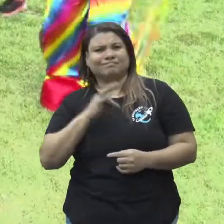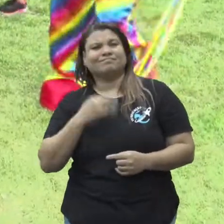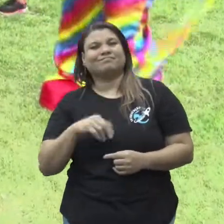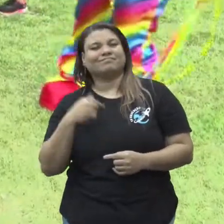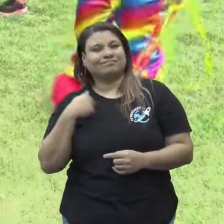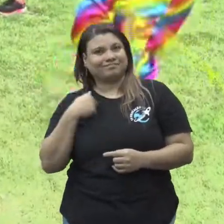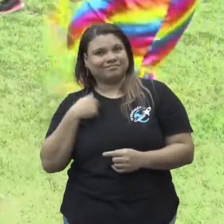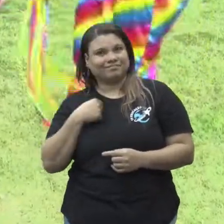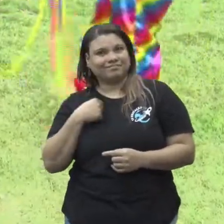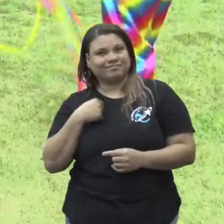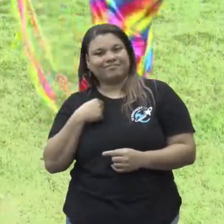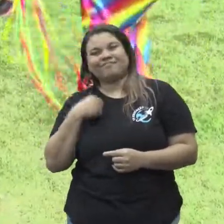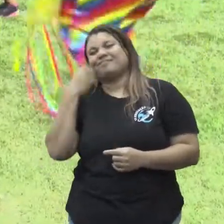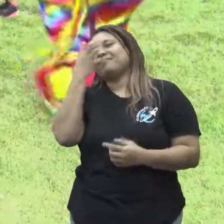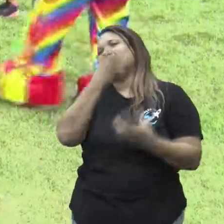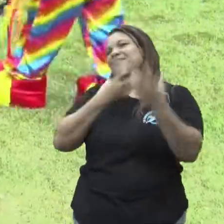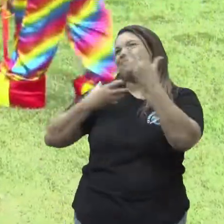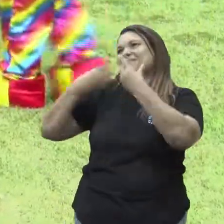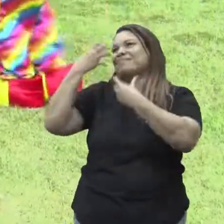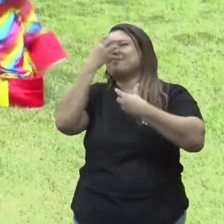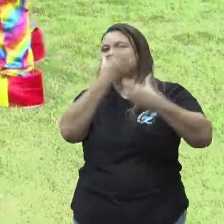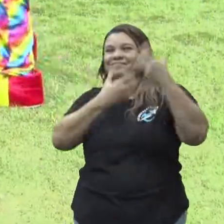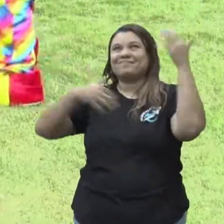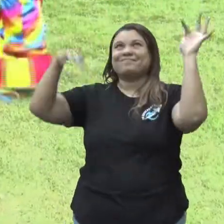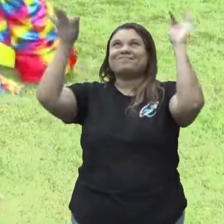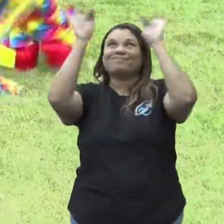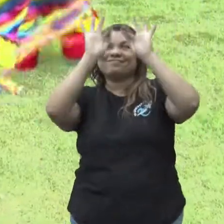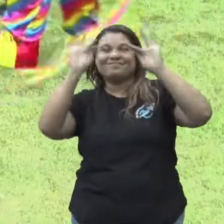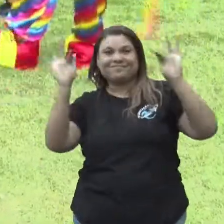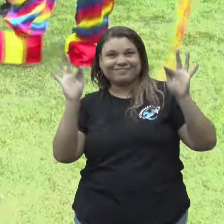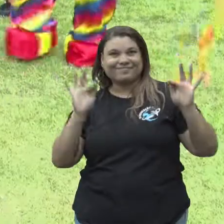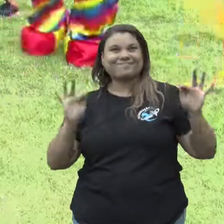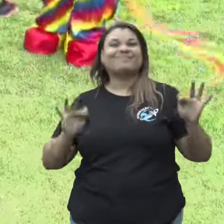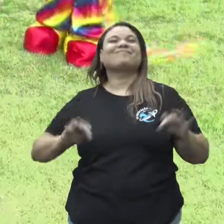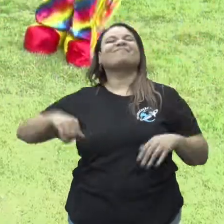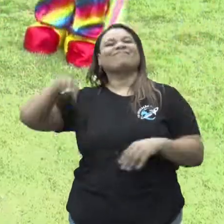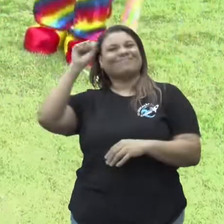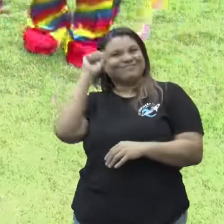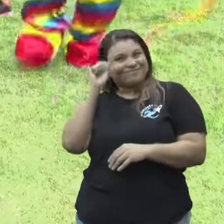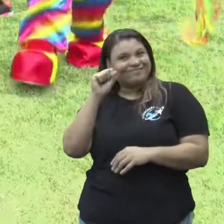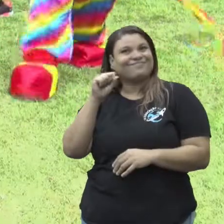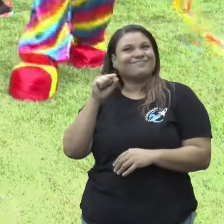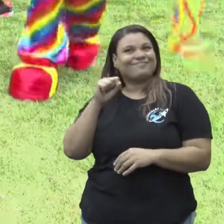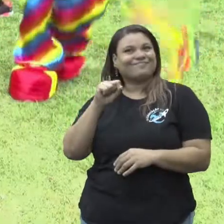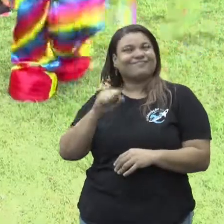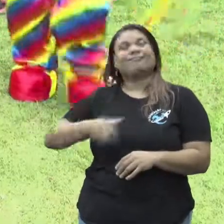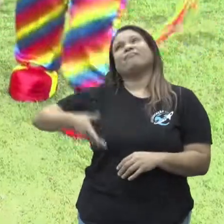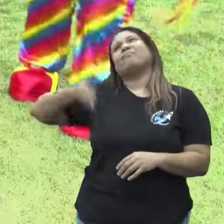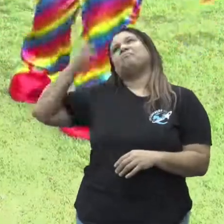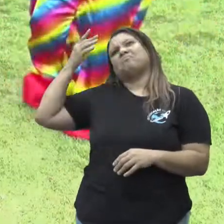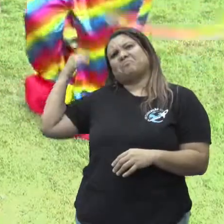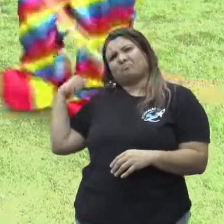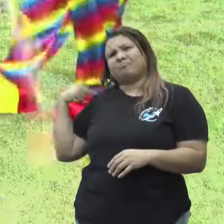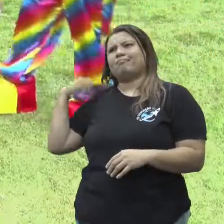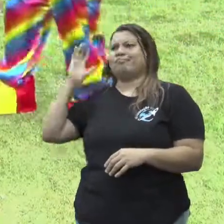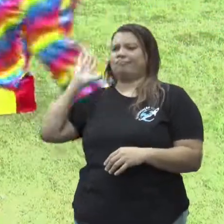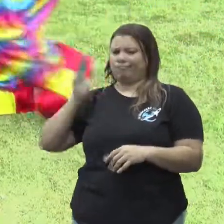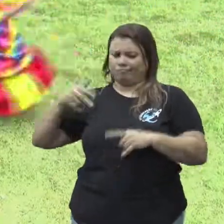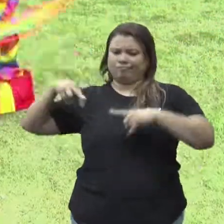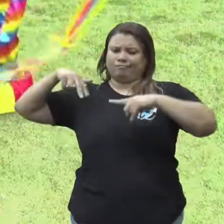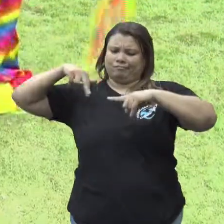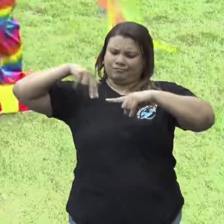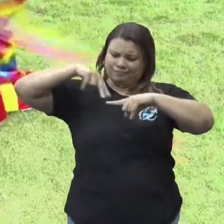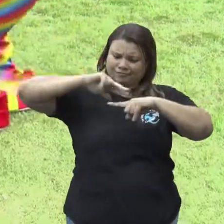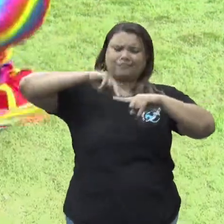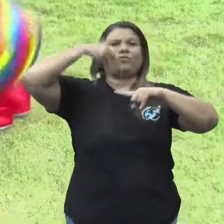Eu sou um palhaço cantor, meu canto me deixa feliz. Um dia eu